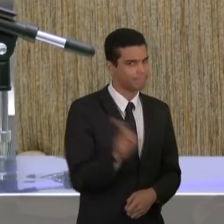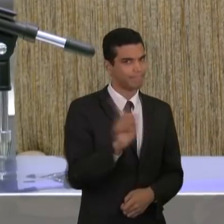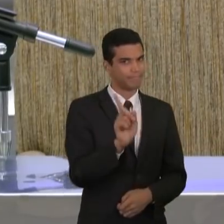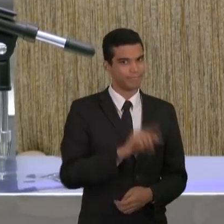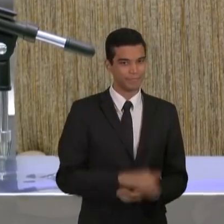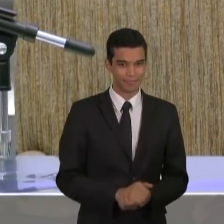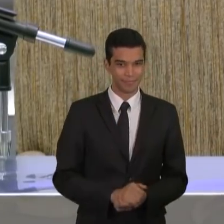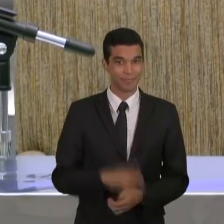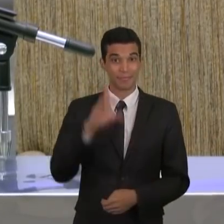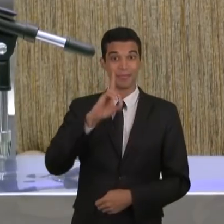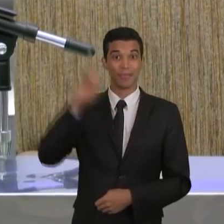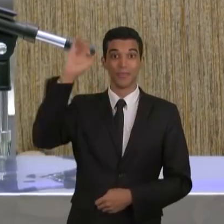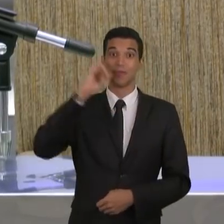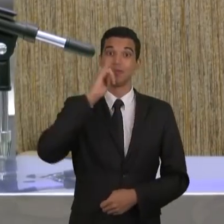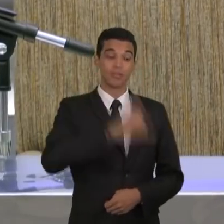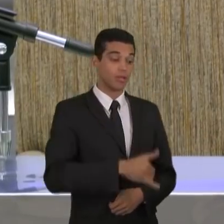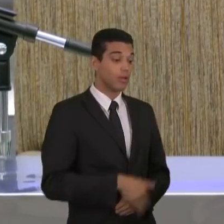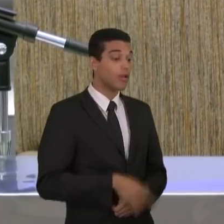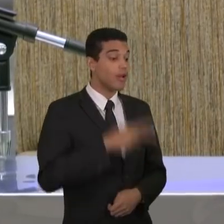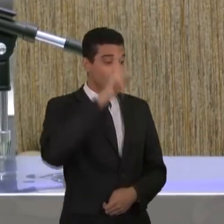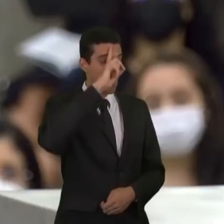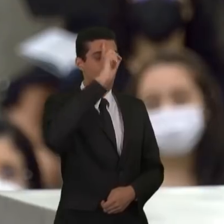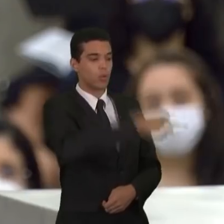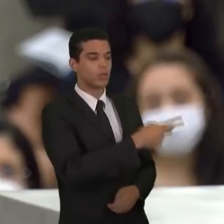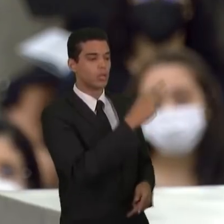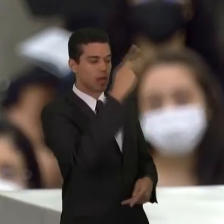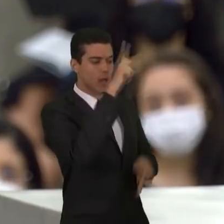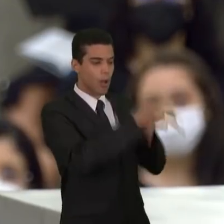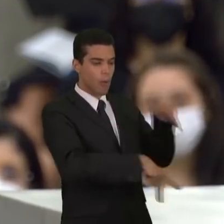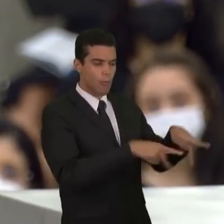que ele disse Diz ao povo aqui